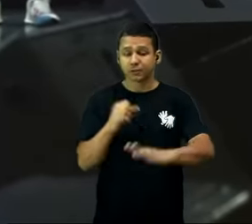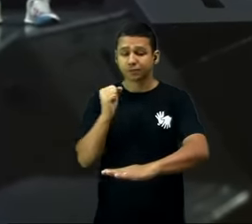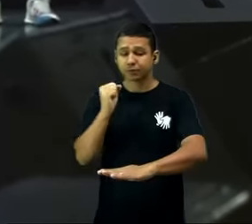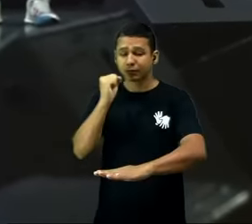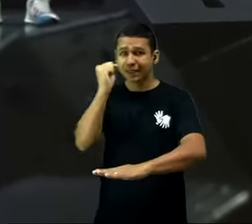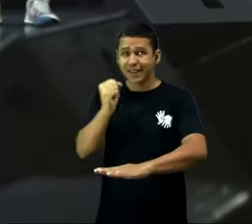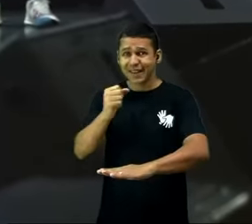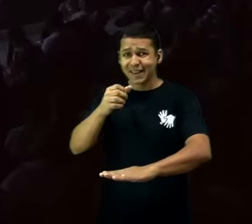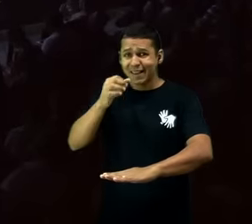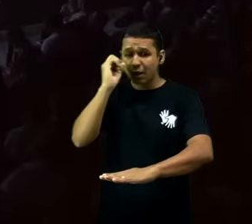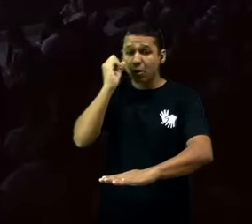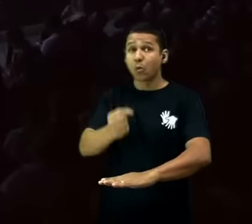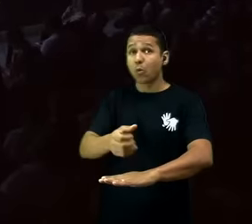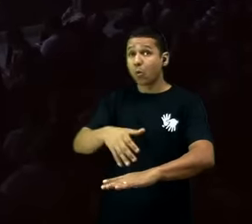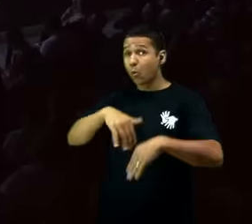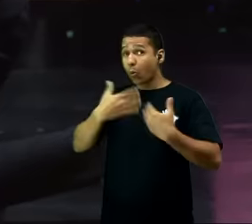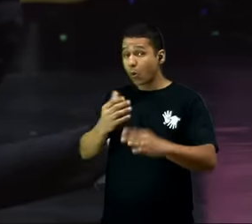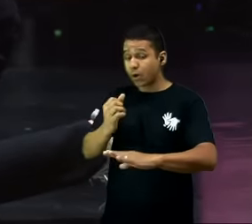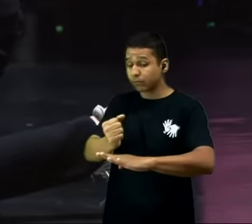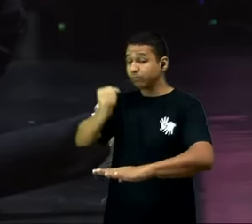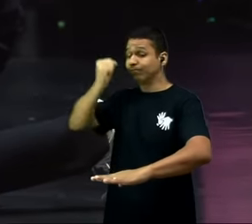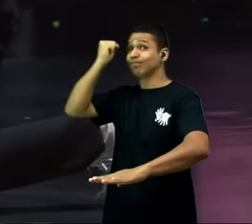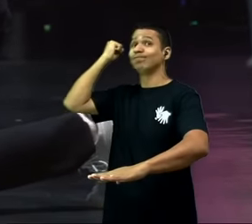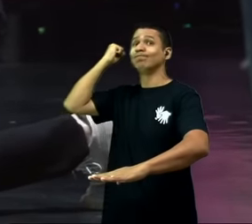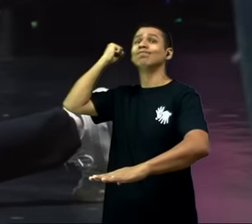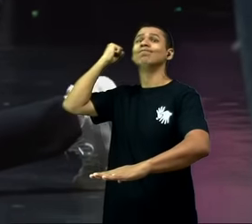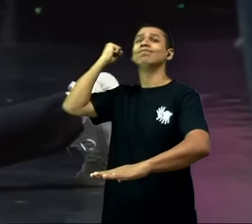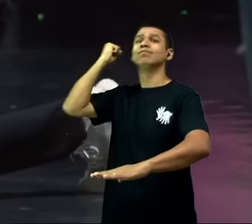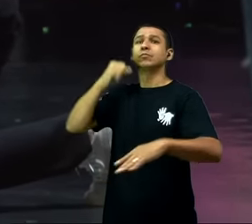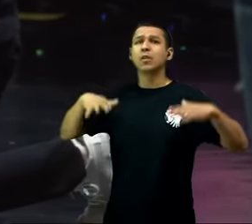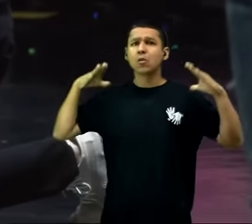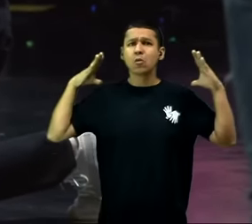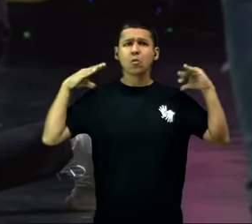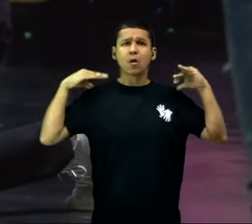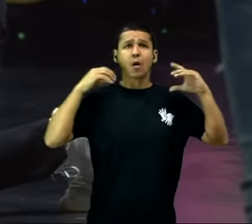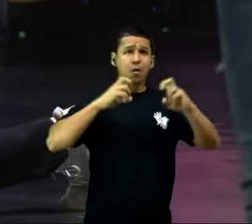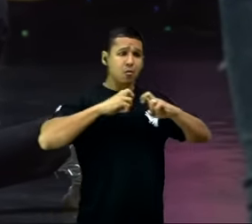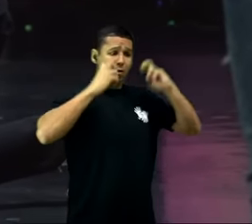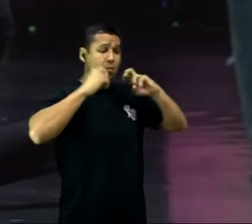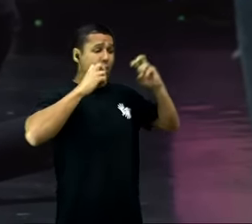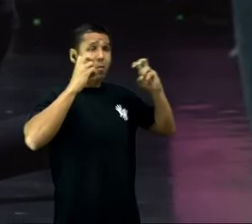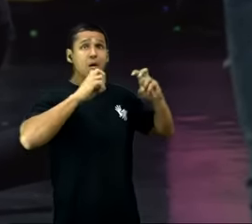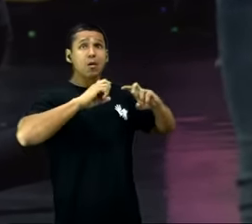que Abraão estende a mão, o anjo do Senhor gritou.